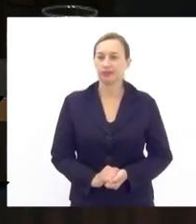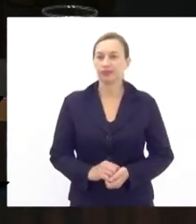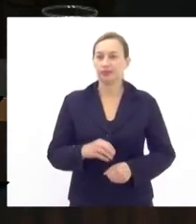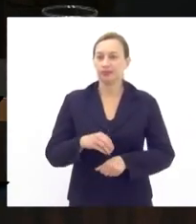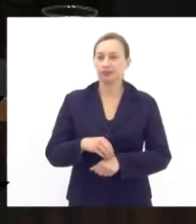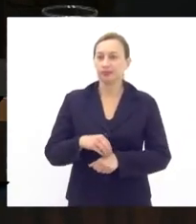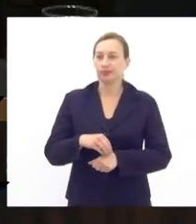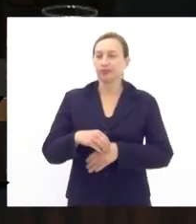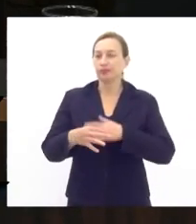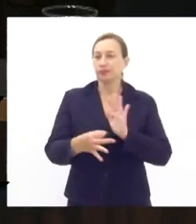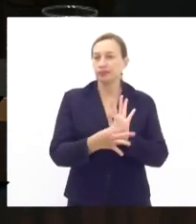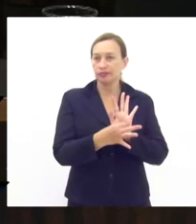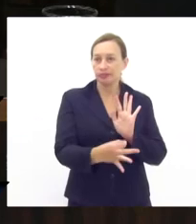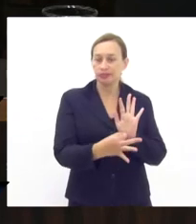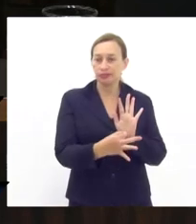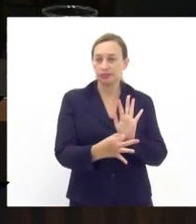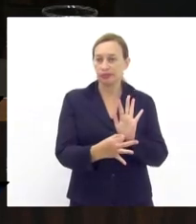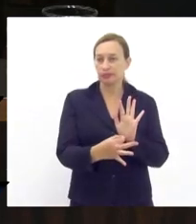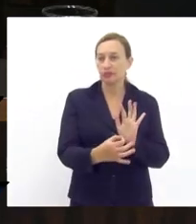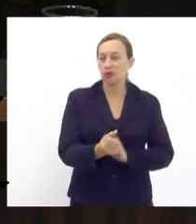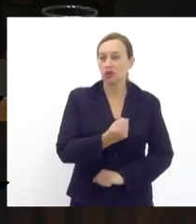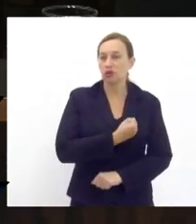Indicação legislativa número